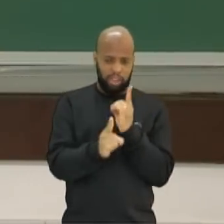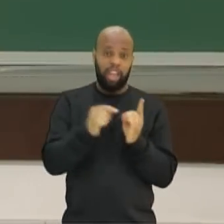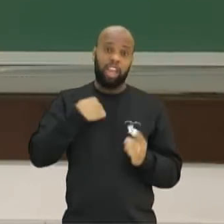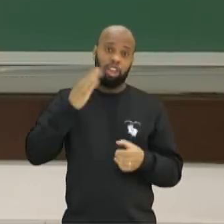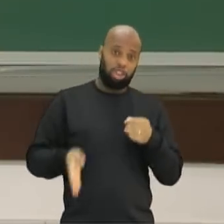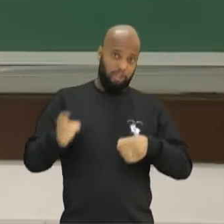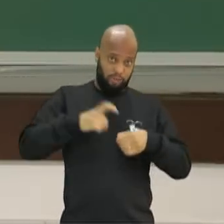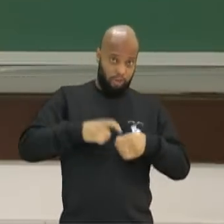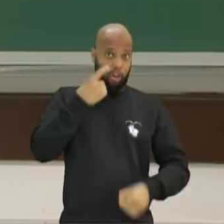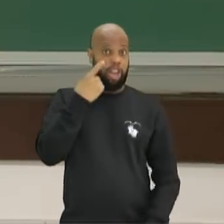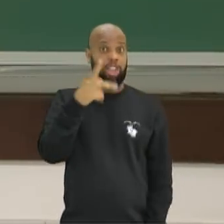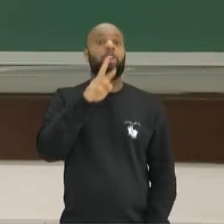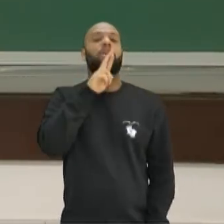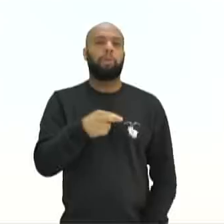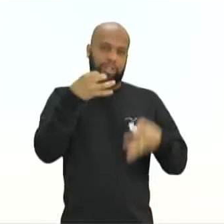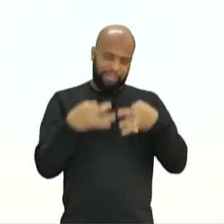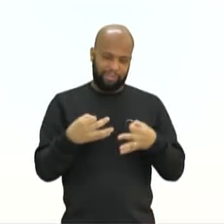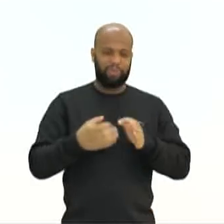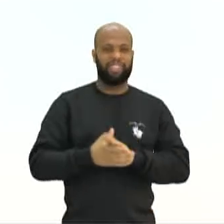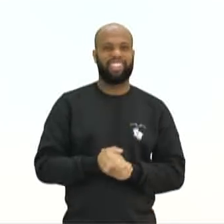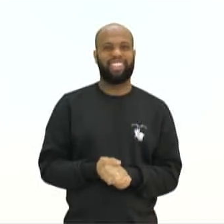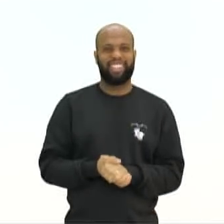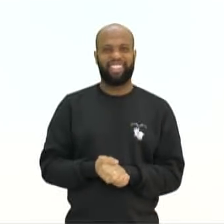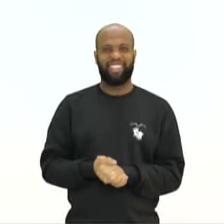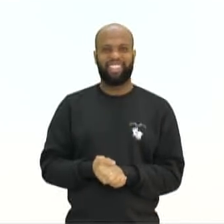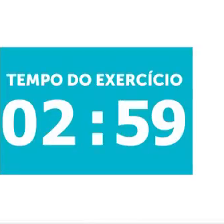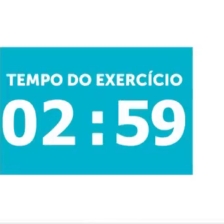essa informação de restrição e eu já volto.